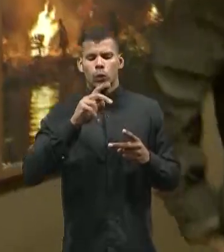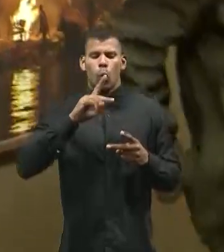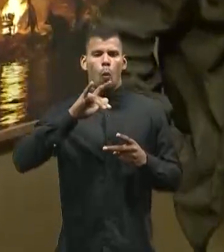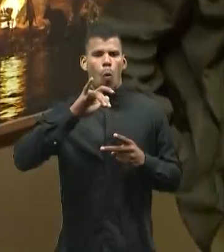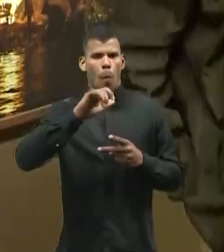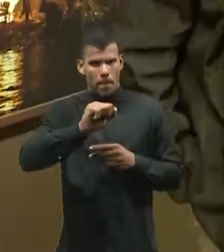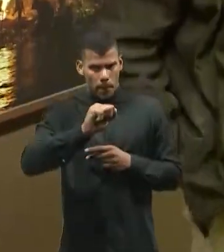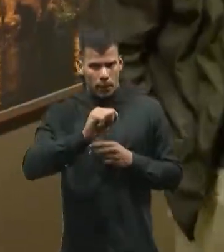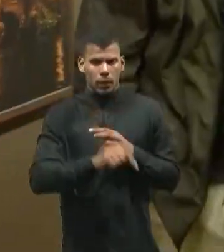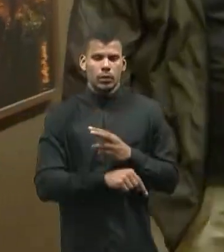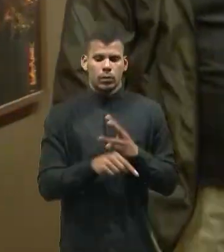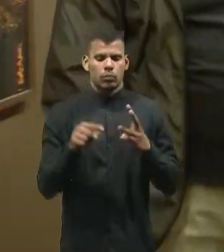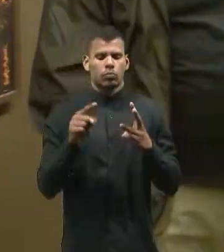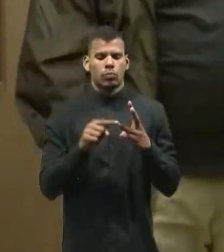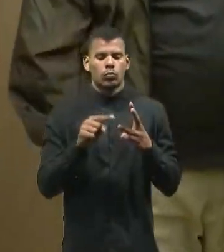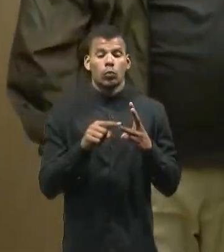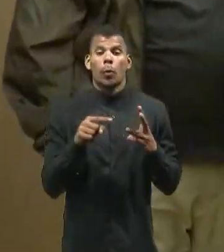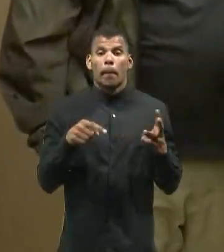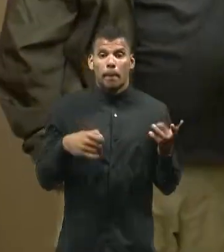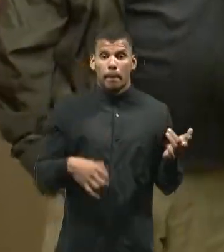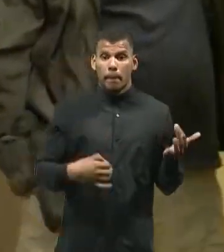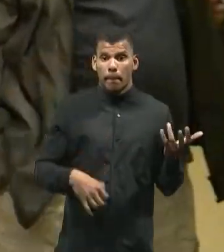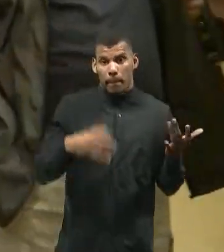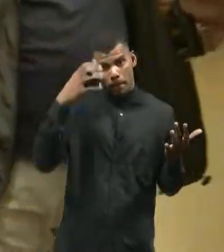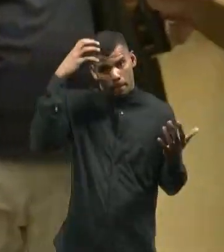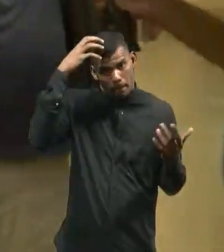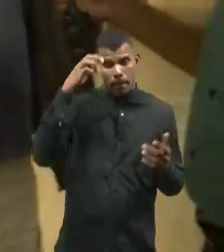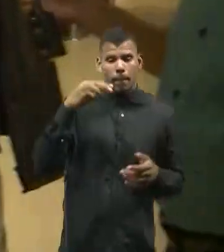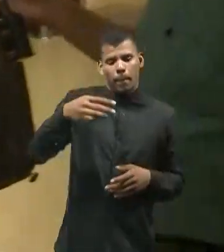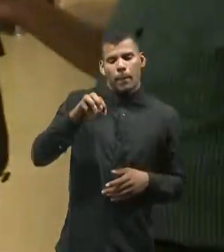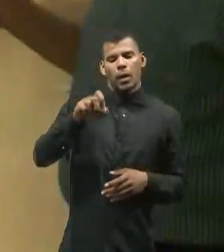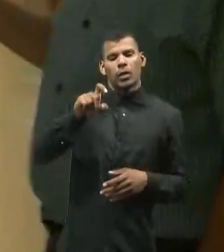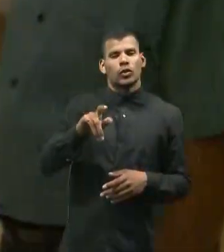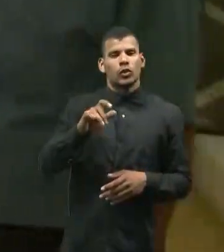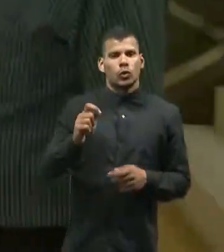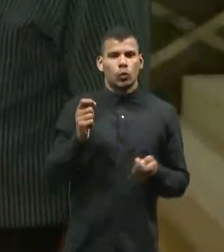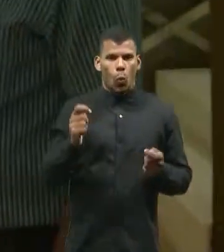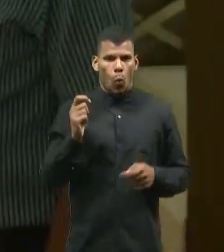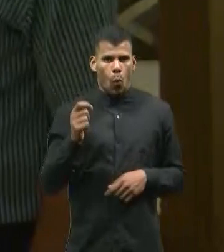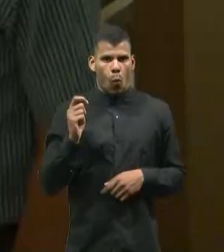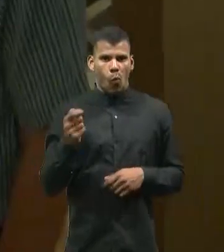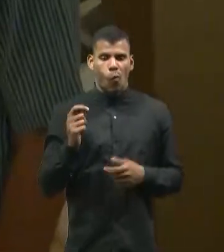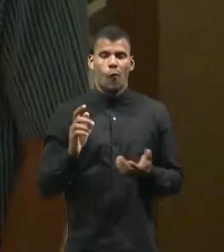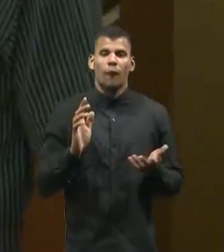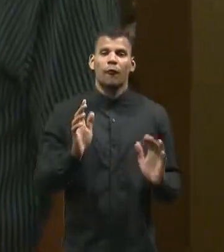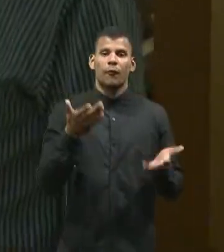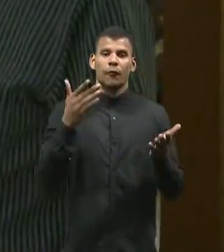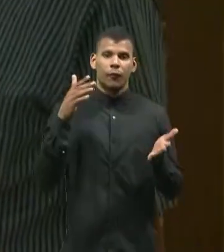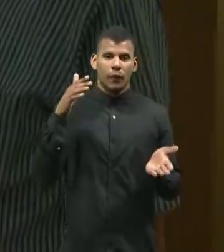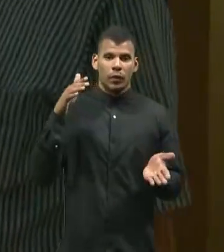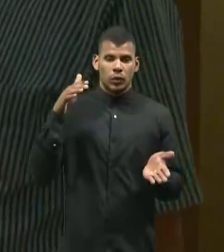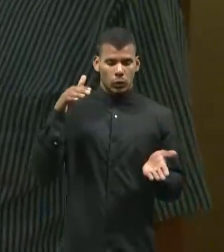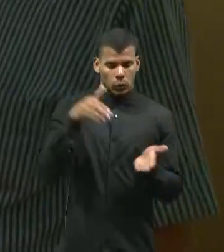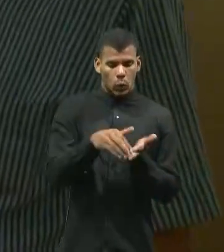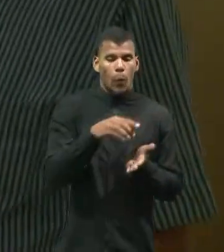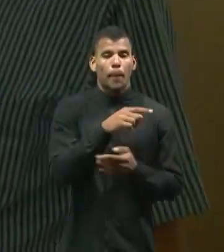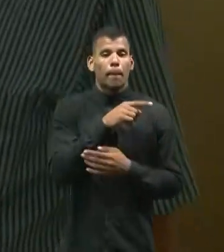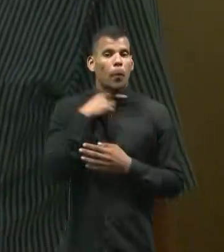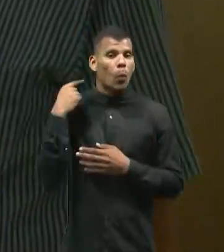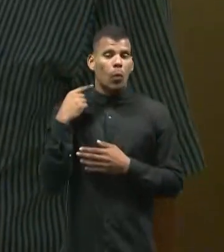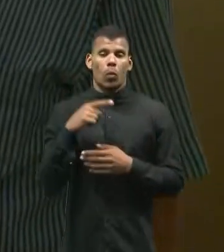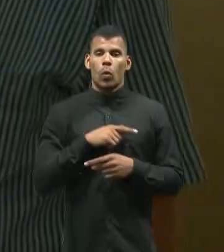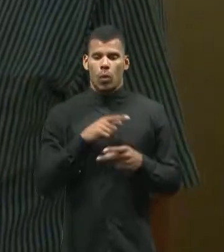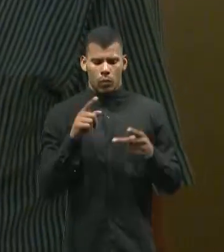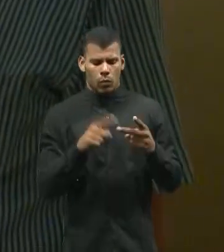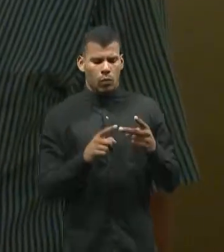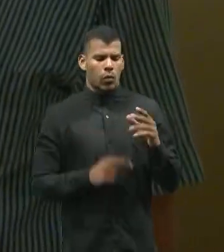vai até o México, que é onde a exposição termina com a Festa dos Mortos, onde estão as catrinas, que